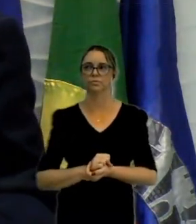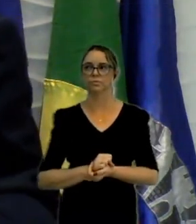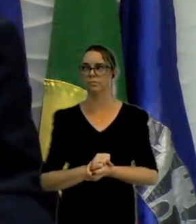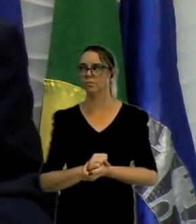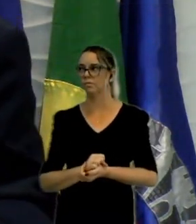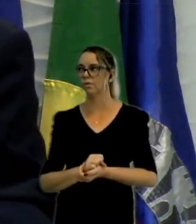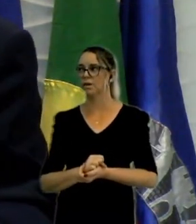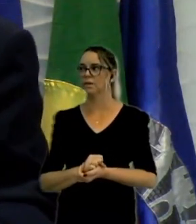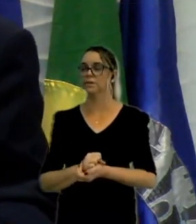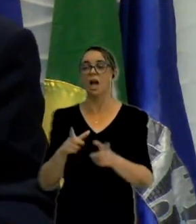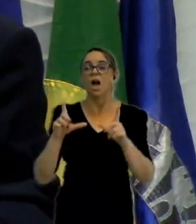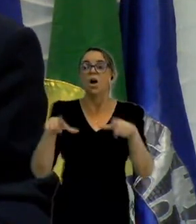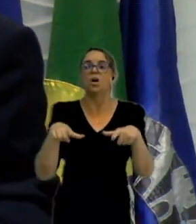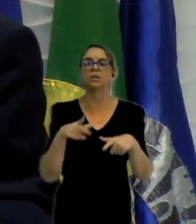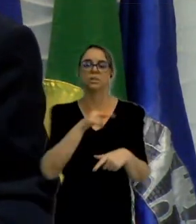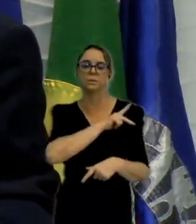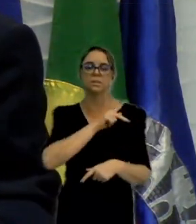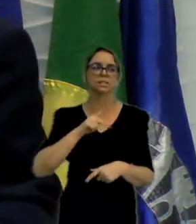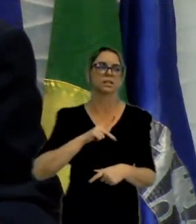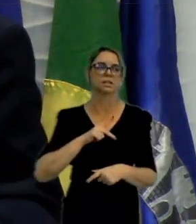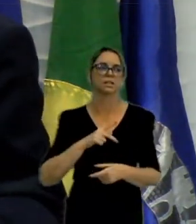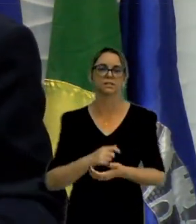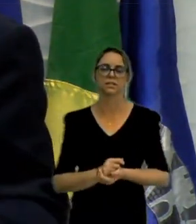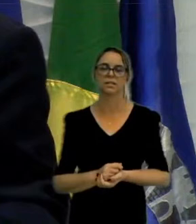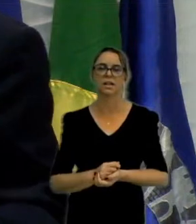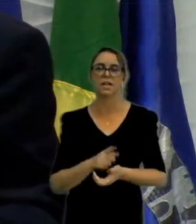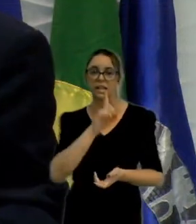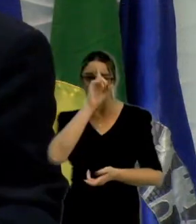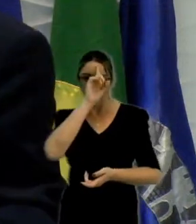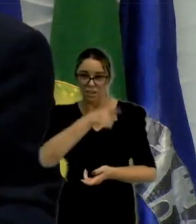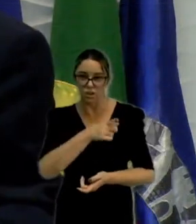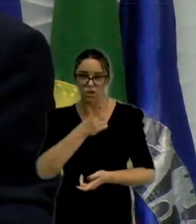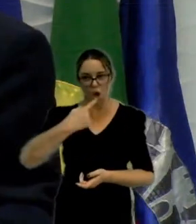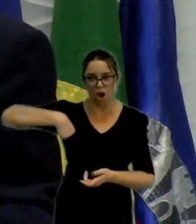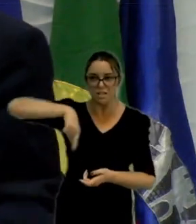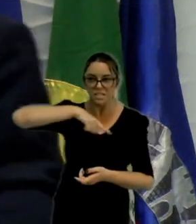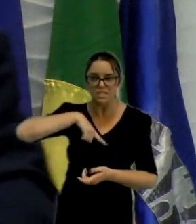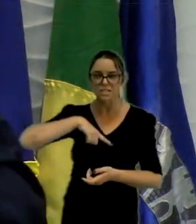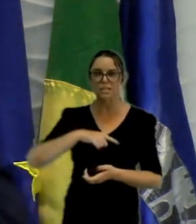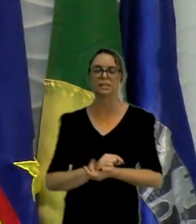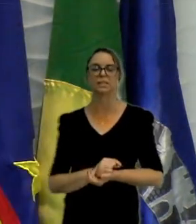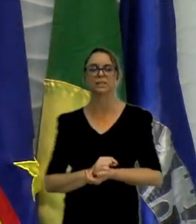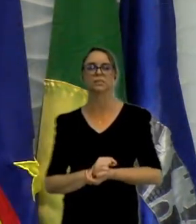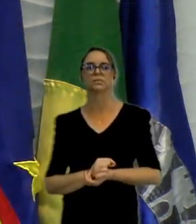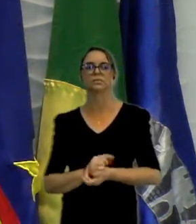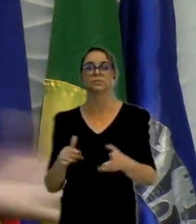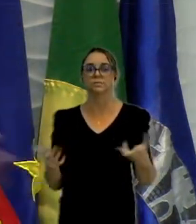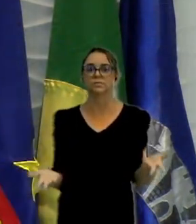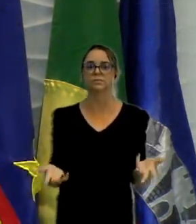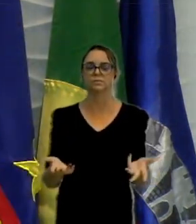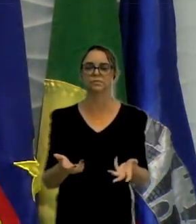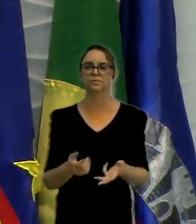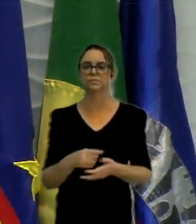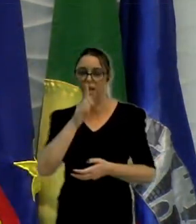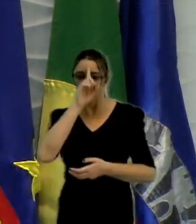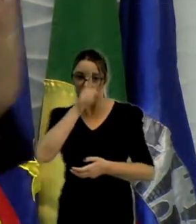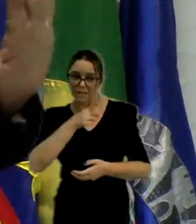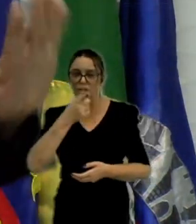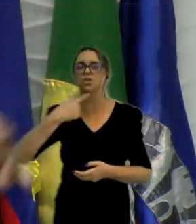Cadê, senhor presidente? Quem manda somos nós? E aí? Quem manda somos